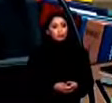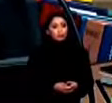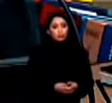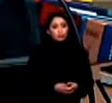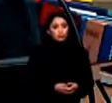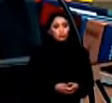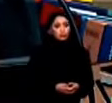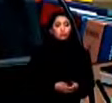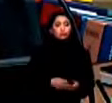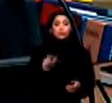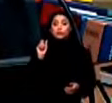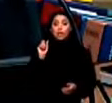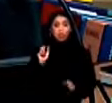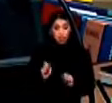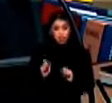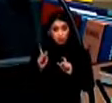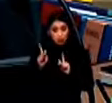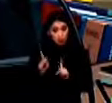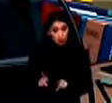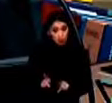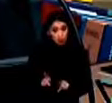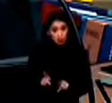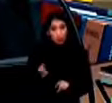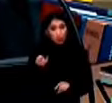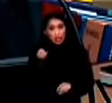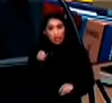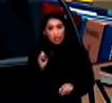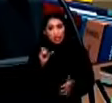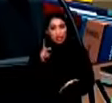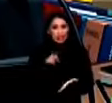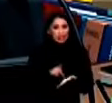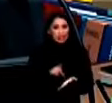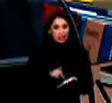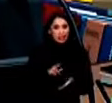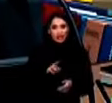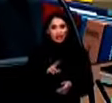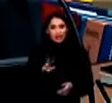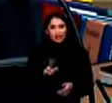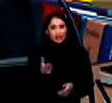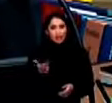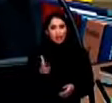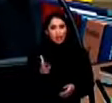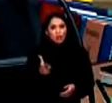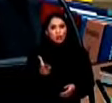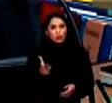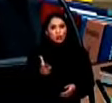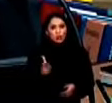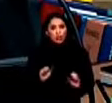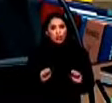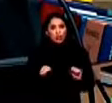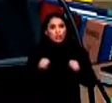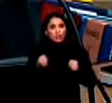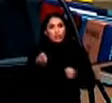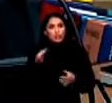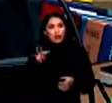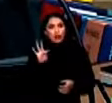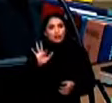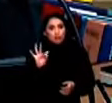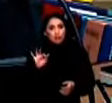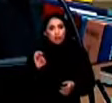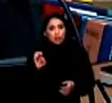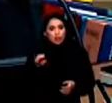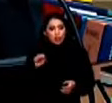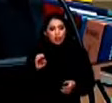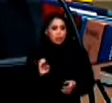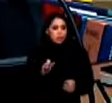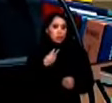se aposentou, se é verdade que não tem mais como defender sua tese, também não tem mais o direito de rever